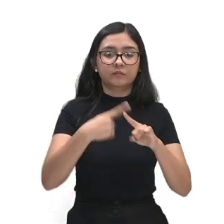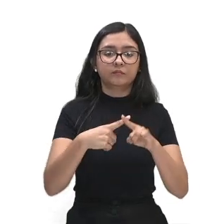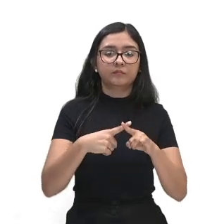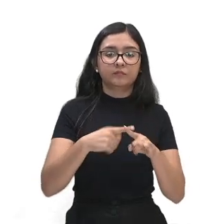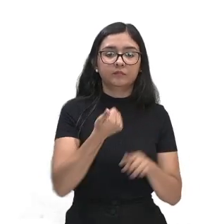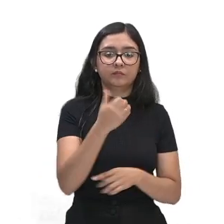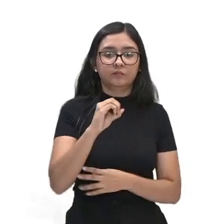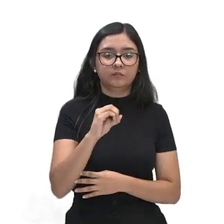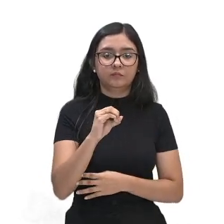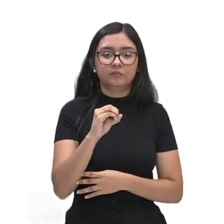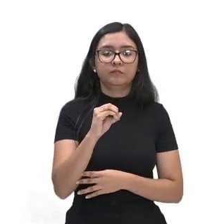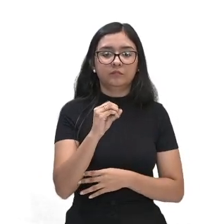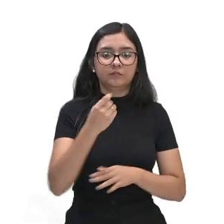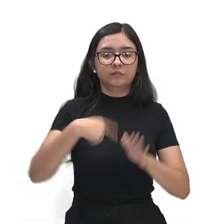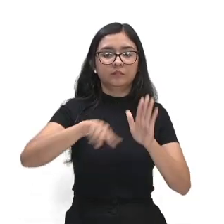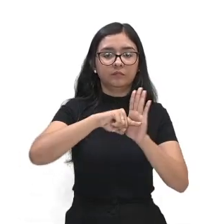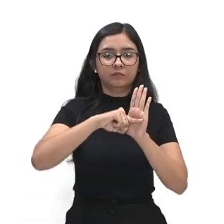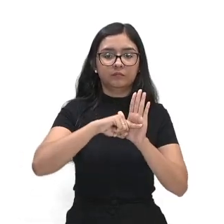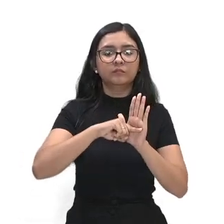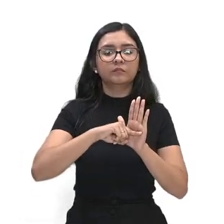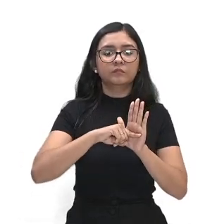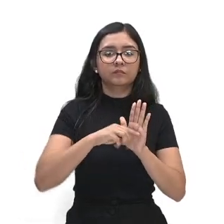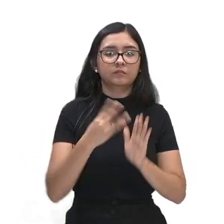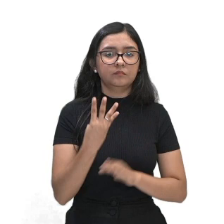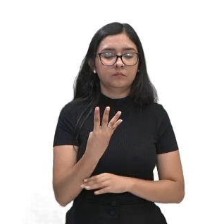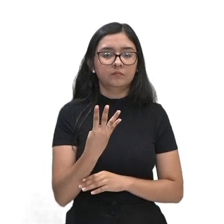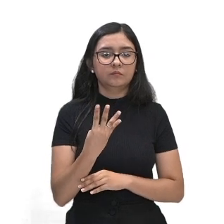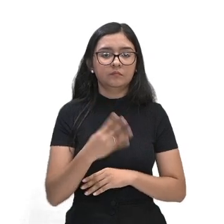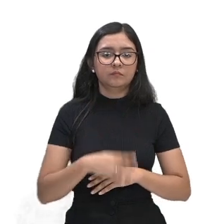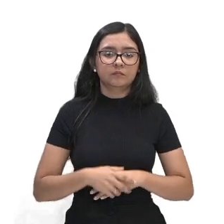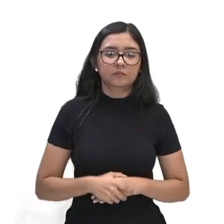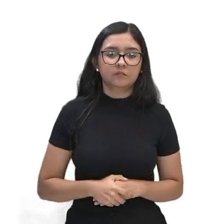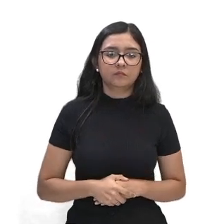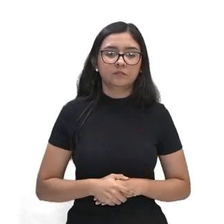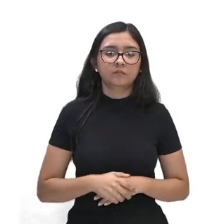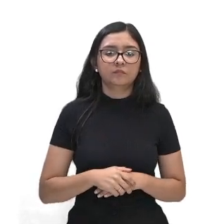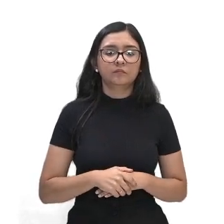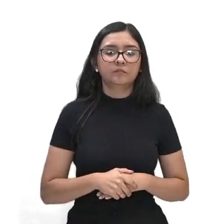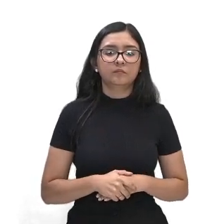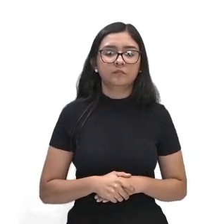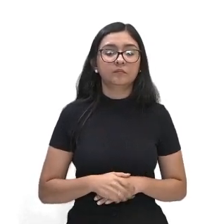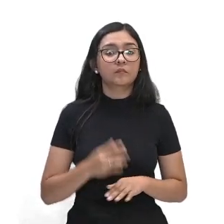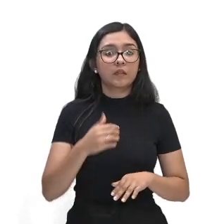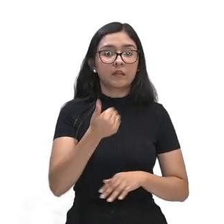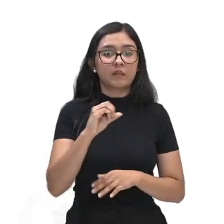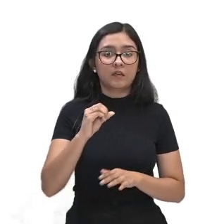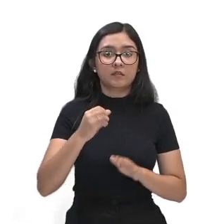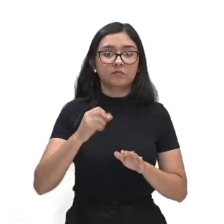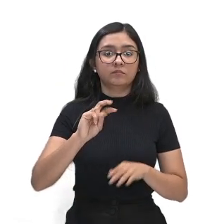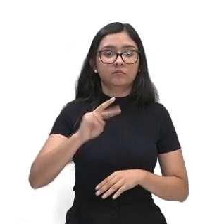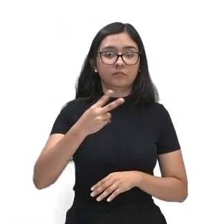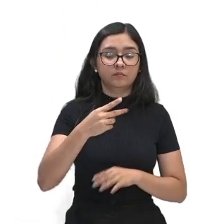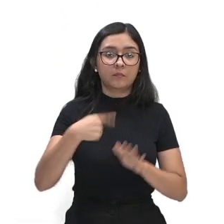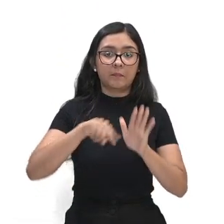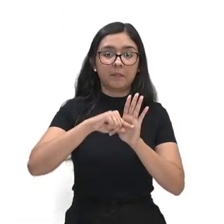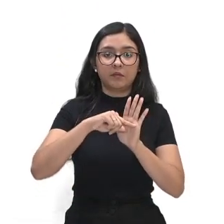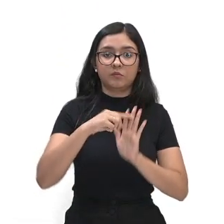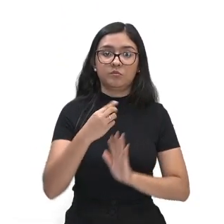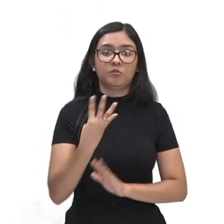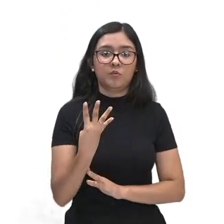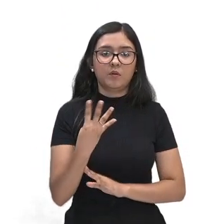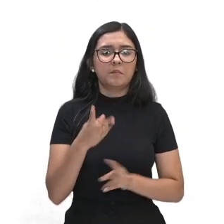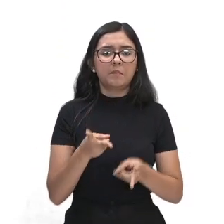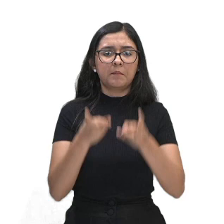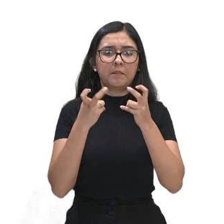base, multiplica os expoentes. Fica 10 elevado a menos 4. Veja que agora já está